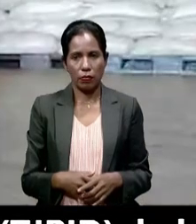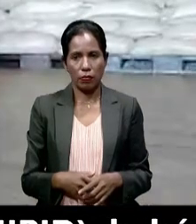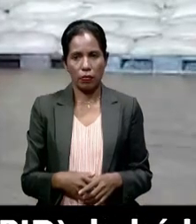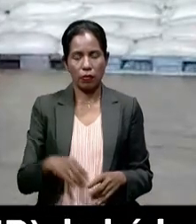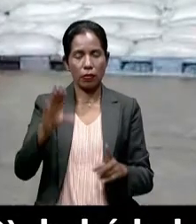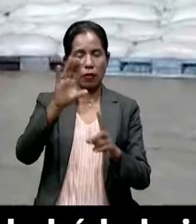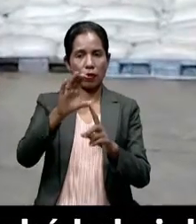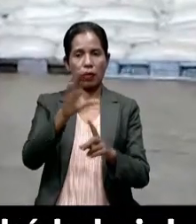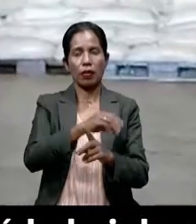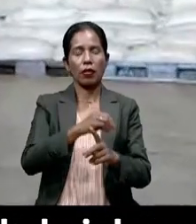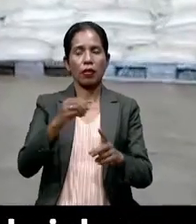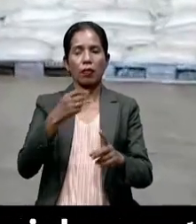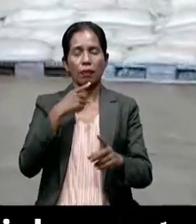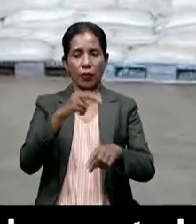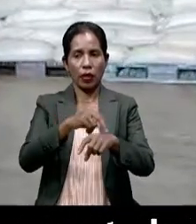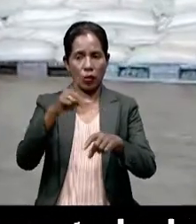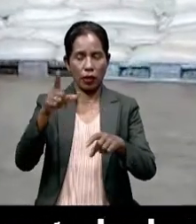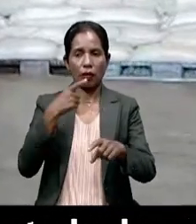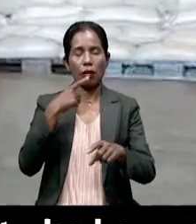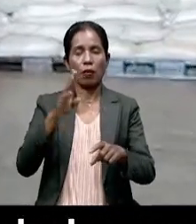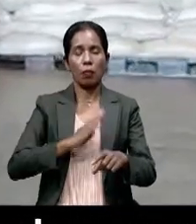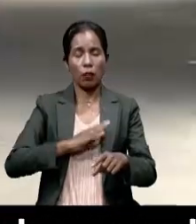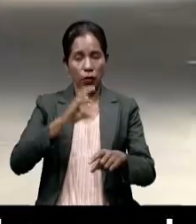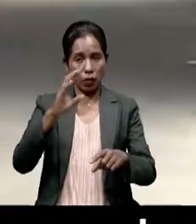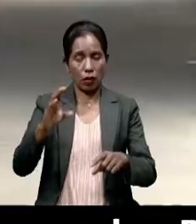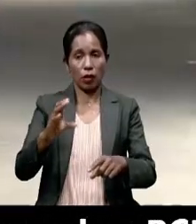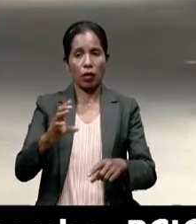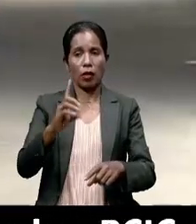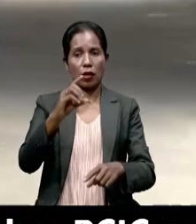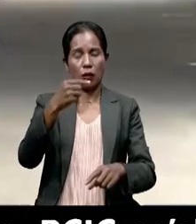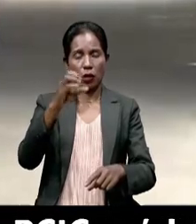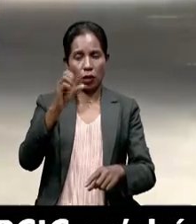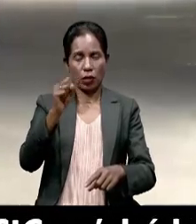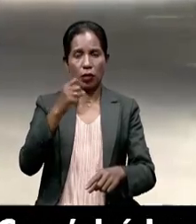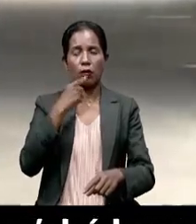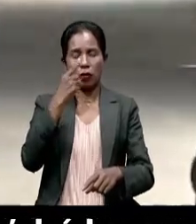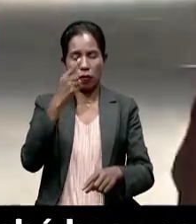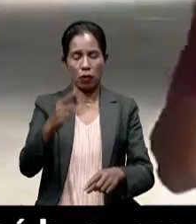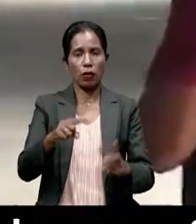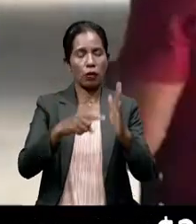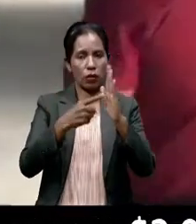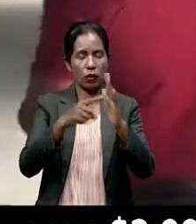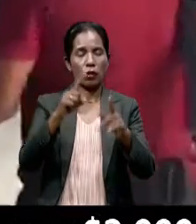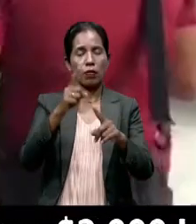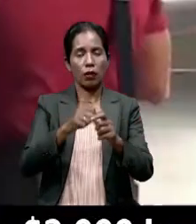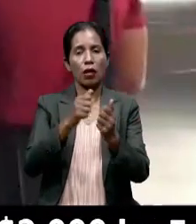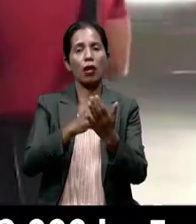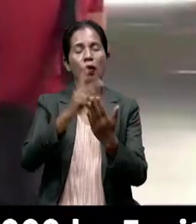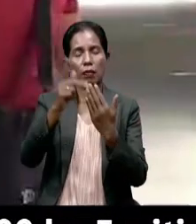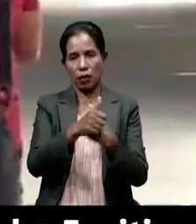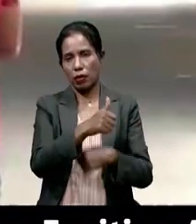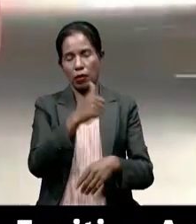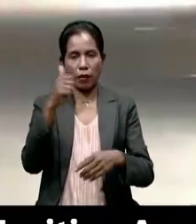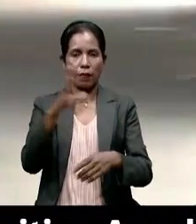Chefe Armazém Centro Logística Nacional Regional Baucau, Domingos da Silva Sarmento, explica a rua se fulan abril to agora,